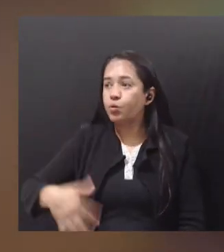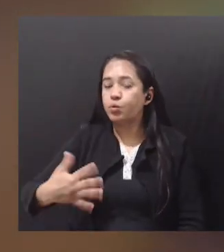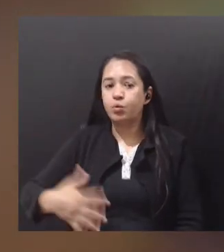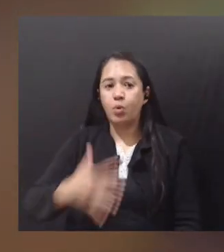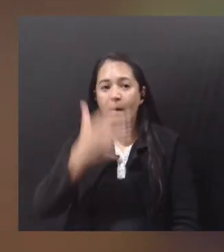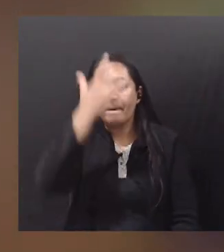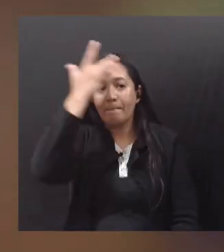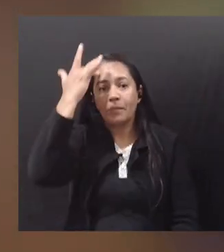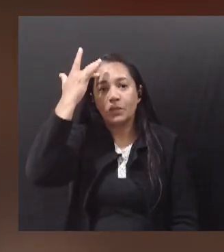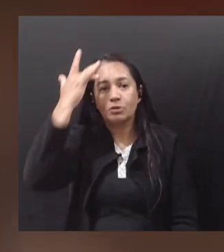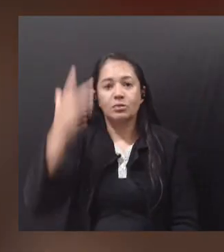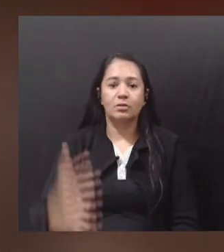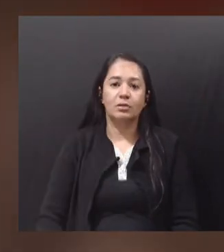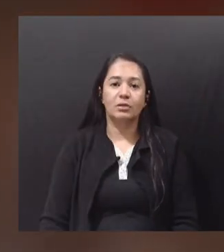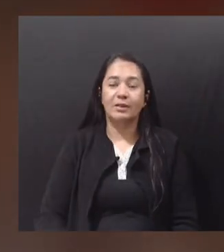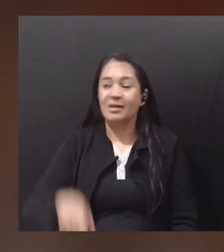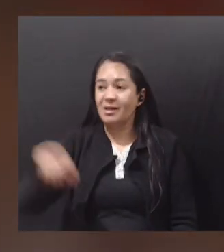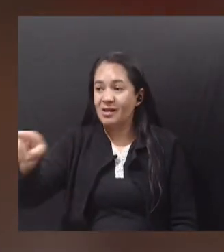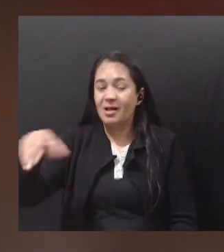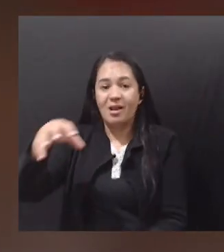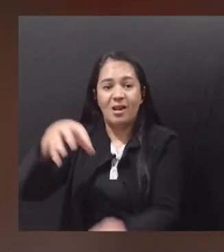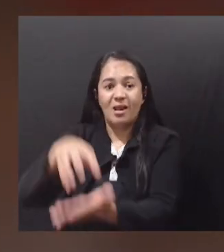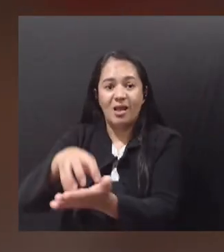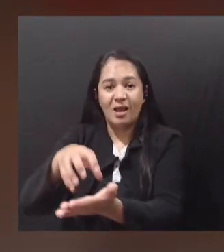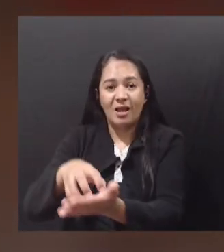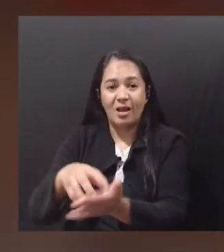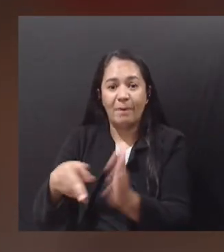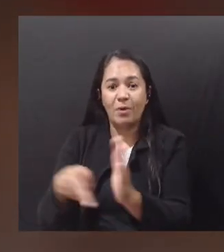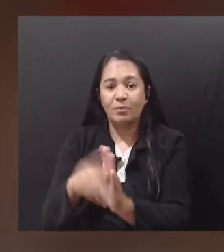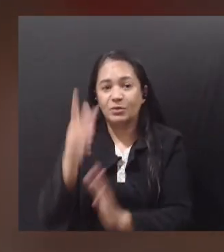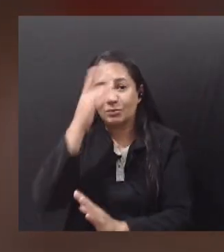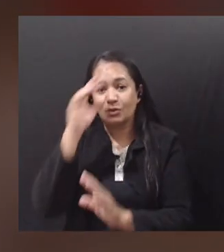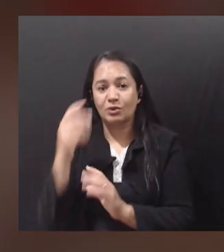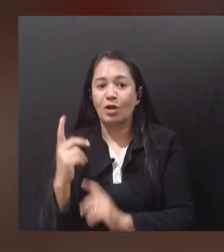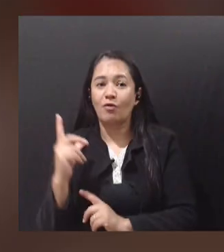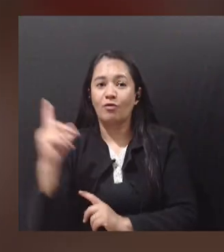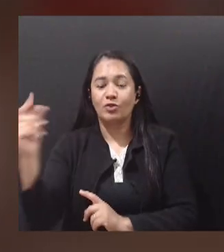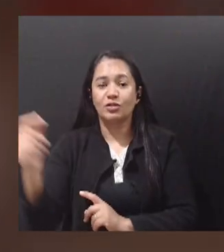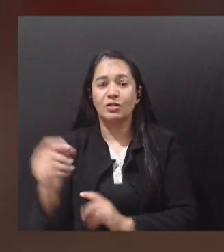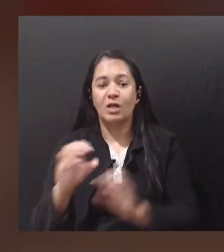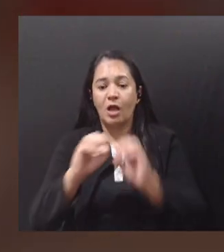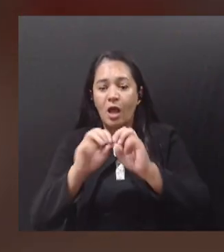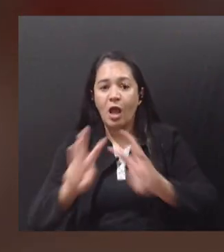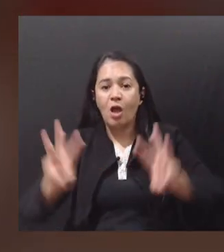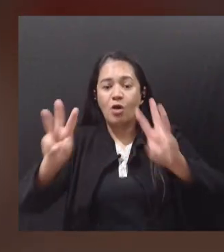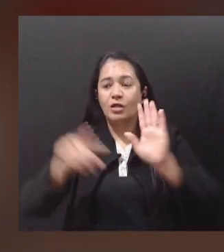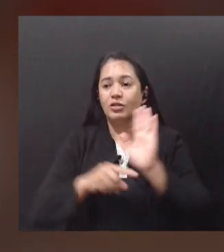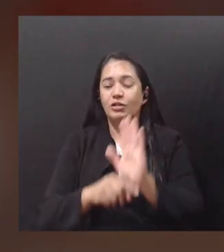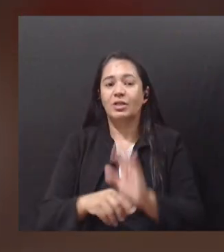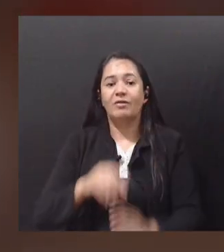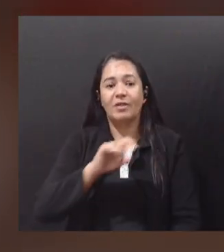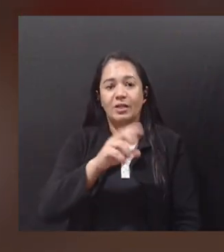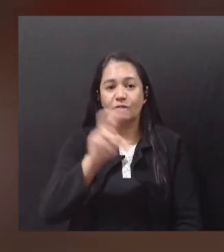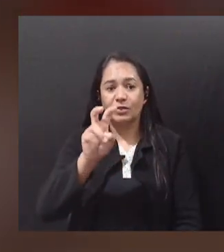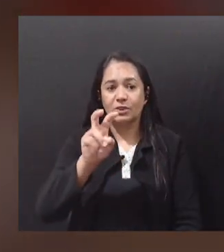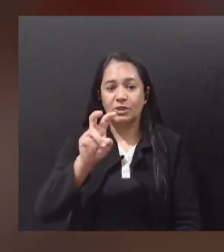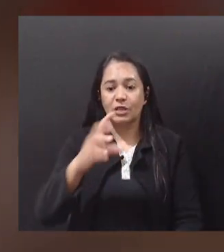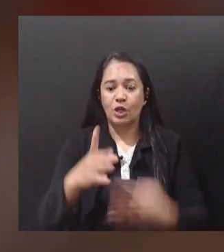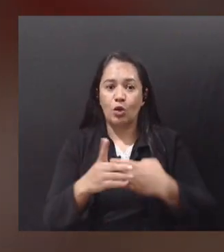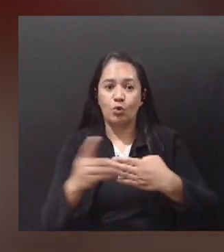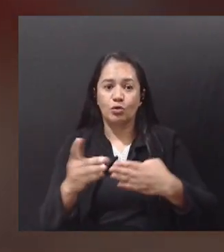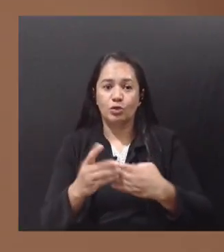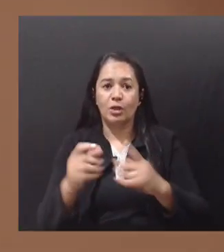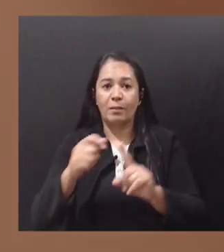pessoas. E lá nesse campo de refugiados, a ONU ela ajudava cada um com $5. Desde o mês passado, a